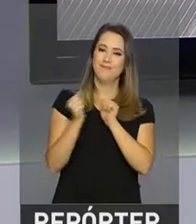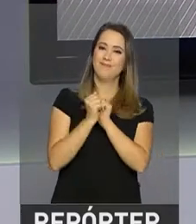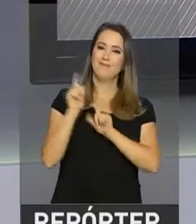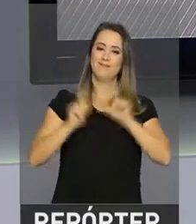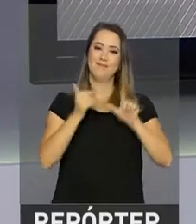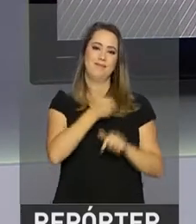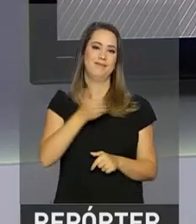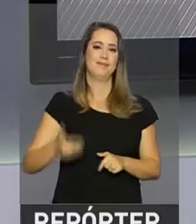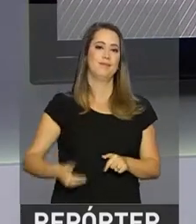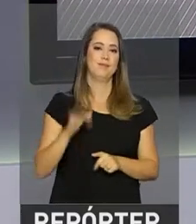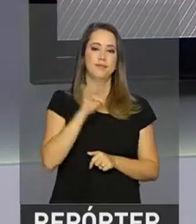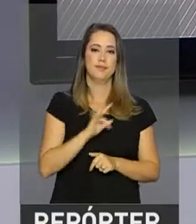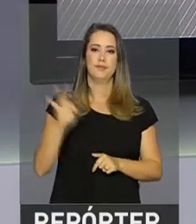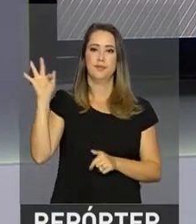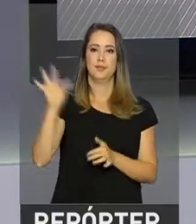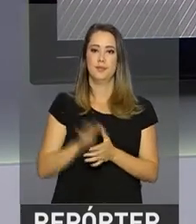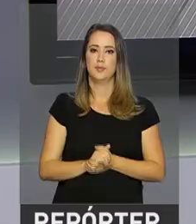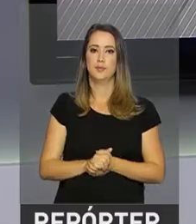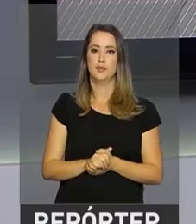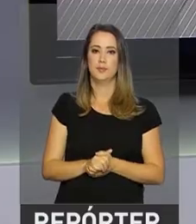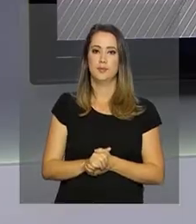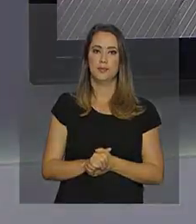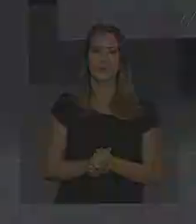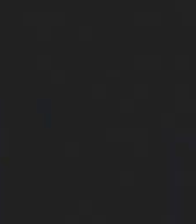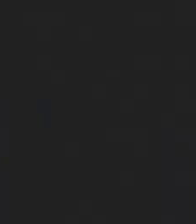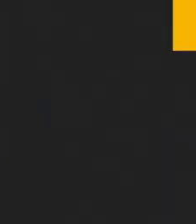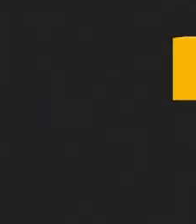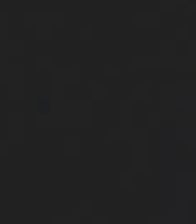aqui nbr a tv do governo federal